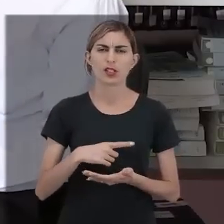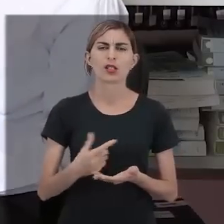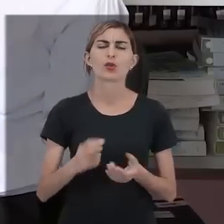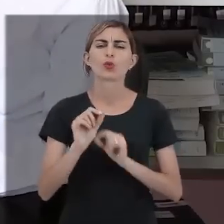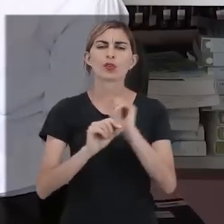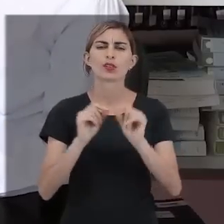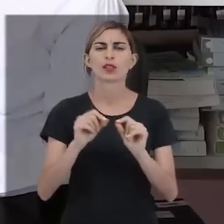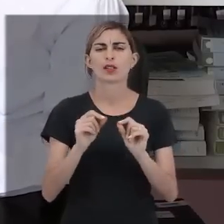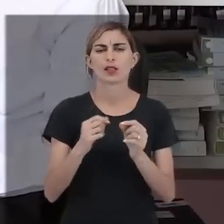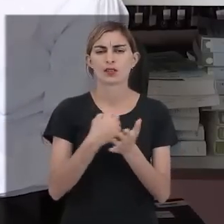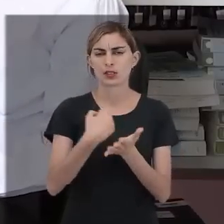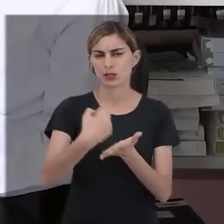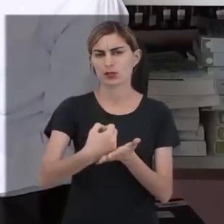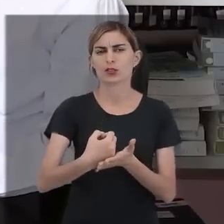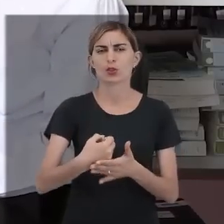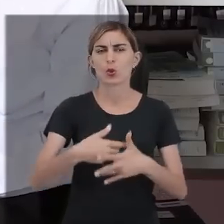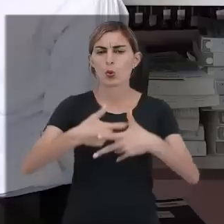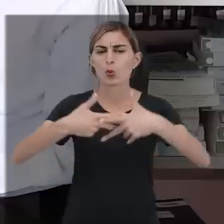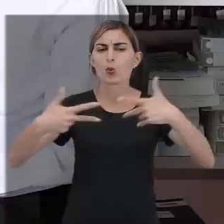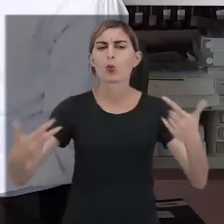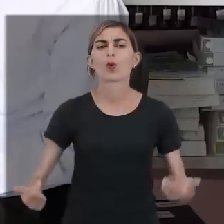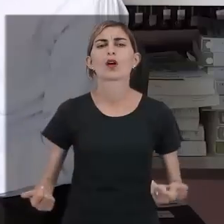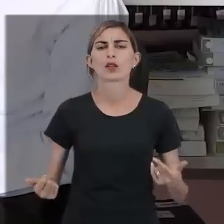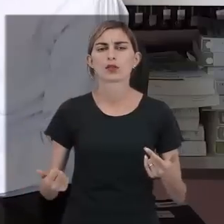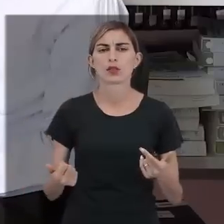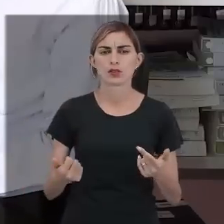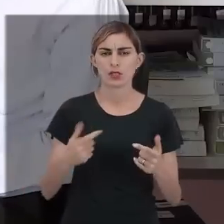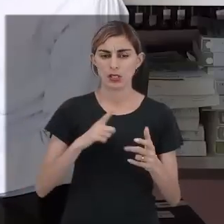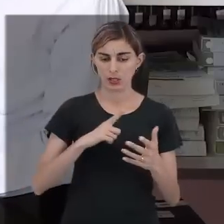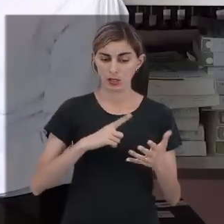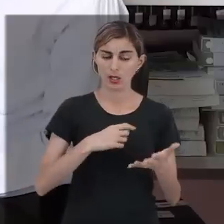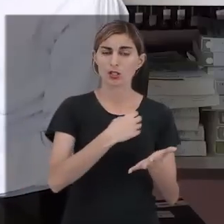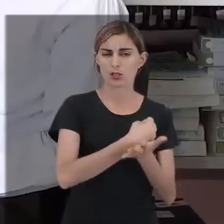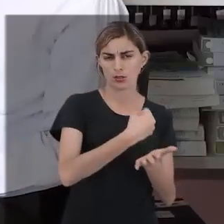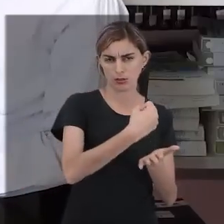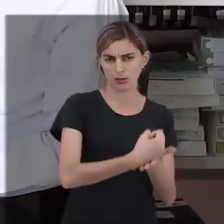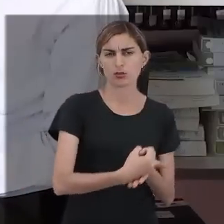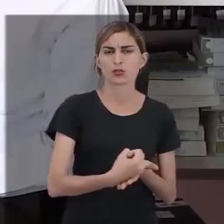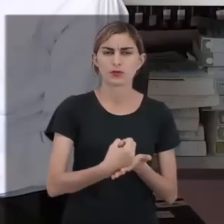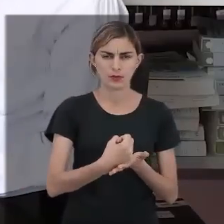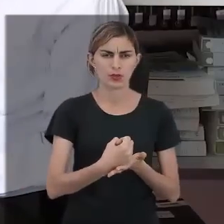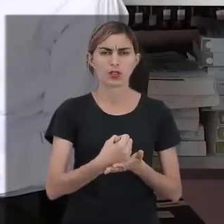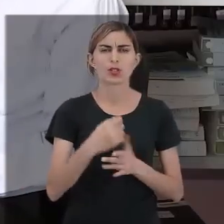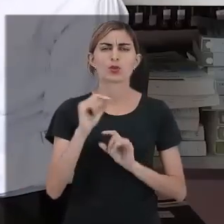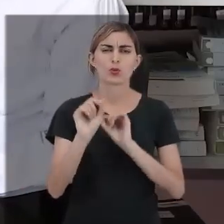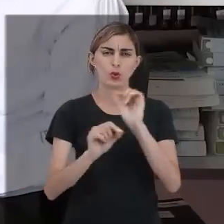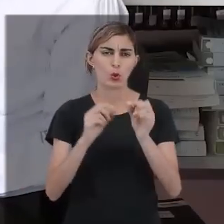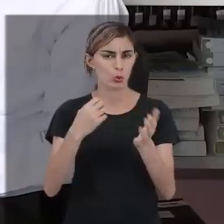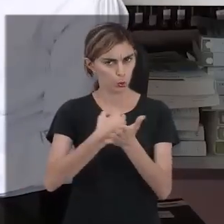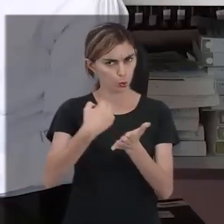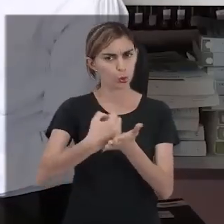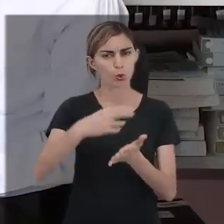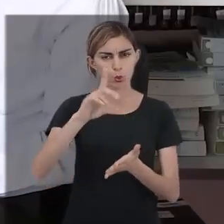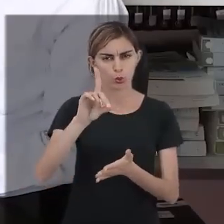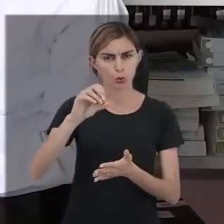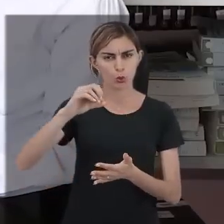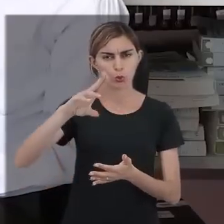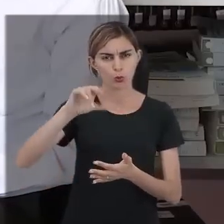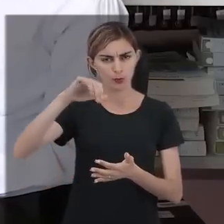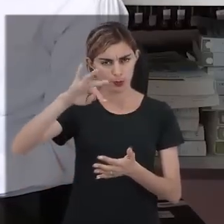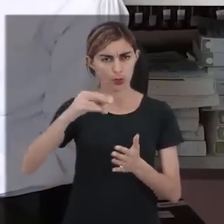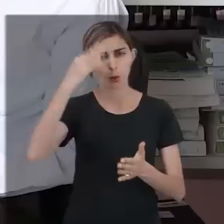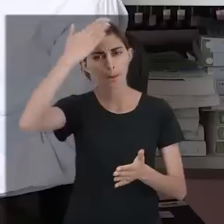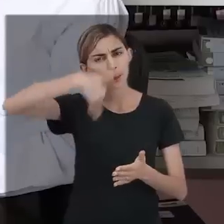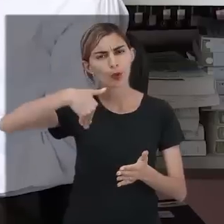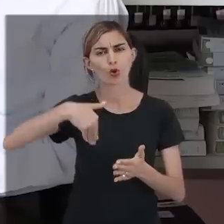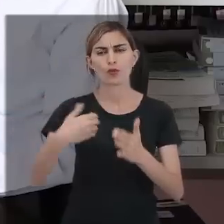qualidade? A certificação da qualidade, na verdade, nós temos a certificação, que na verdade é um documento que ele